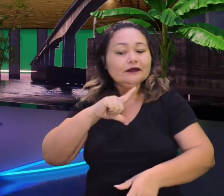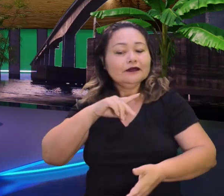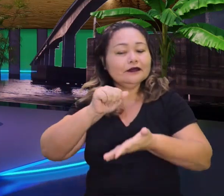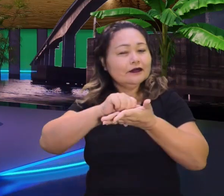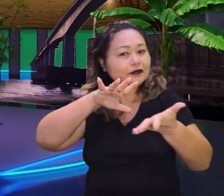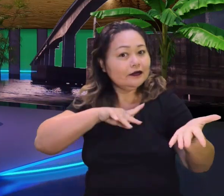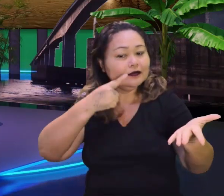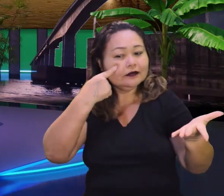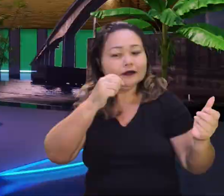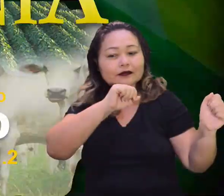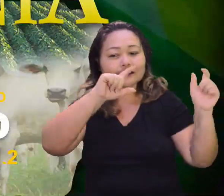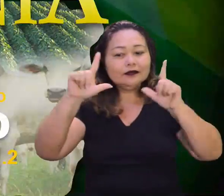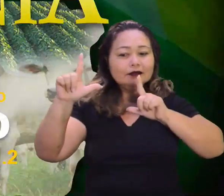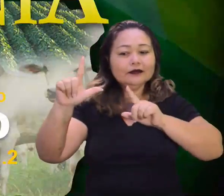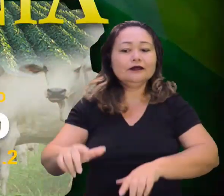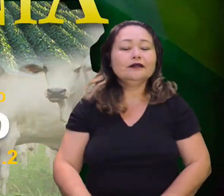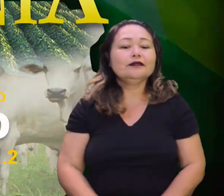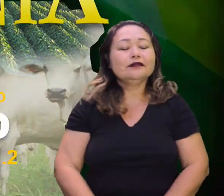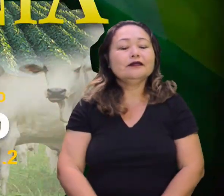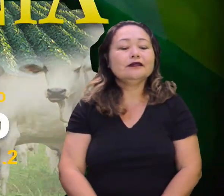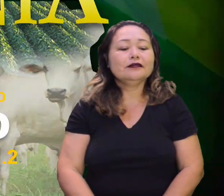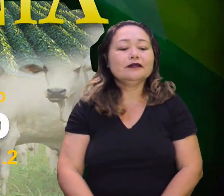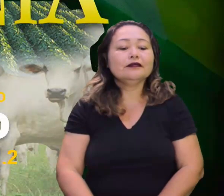atividade. De olho na tela, vamos lá.